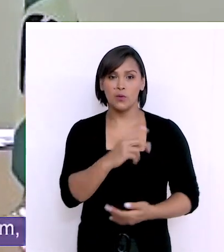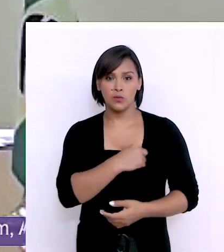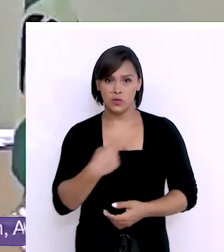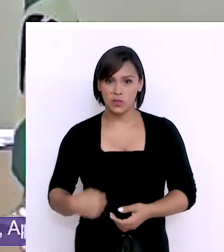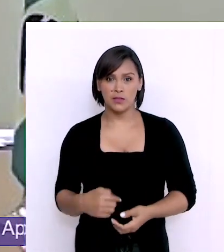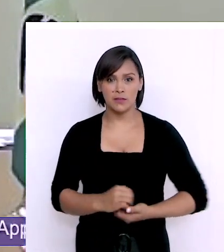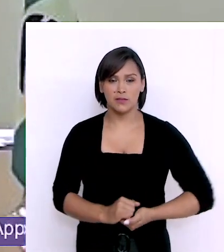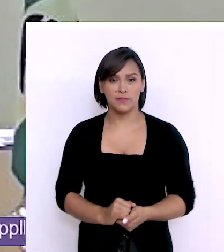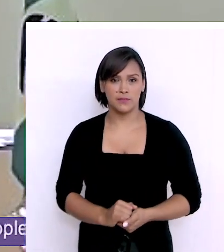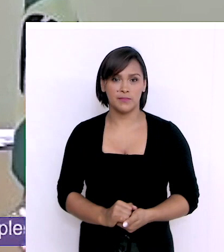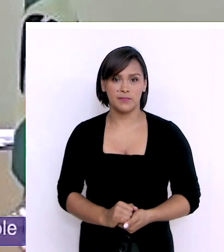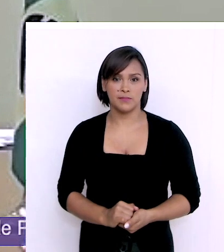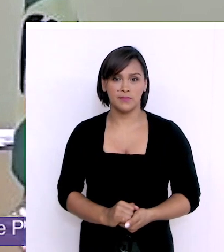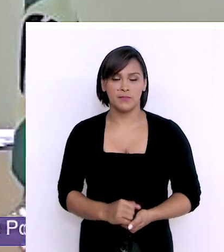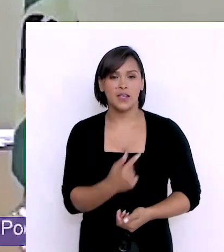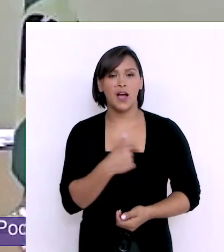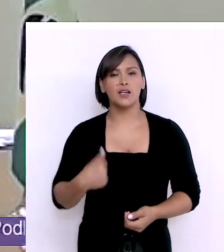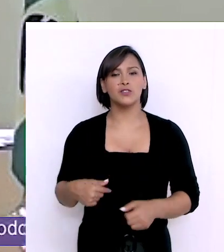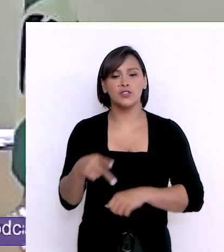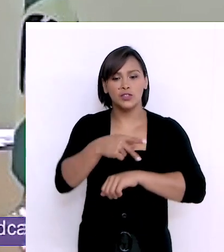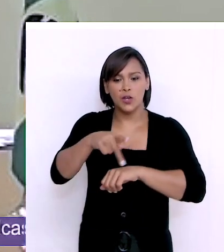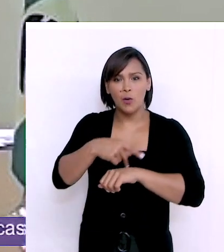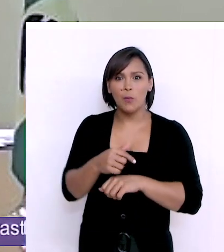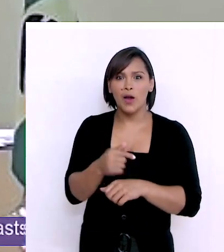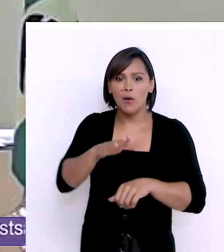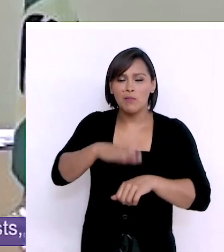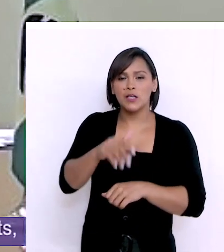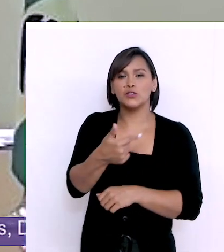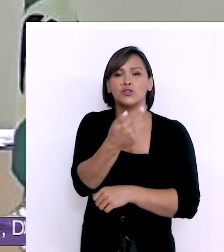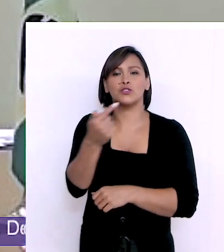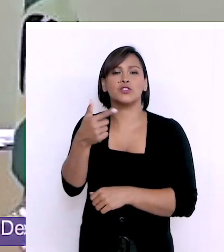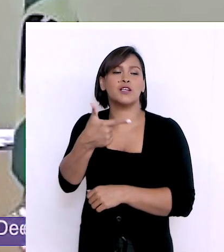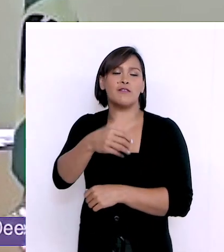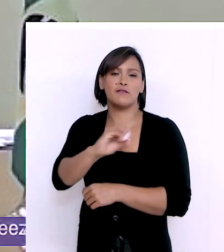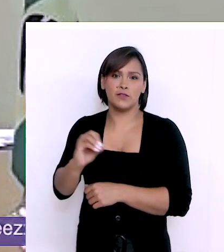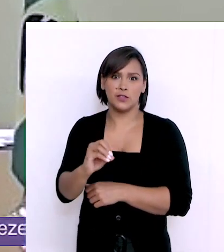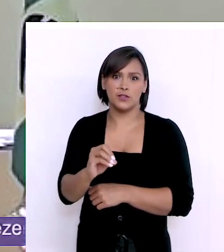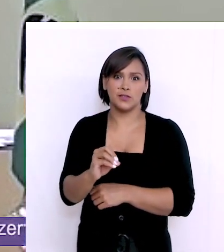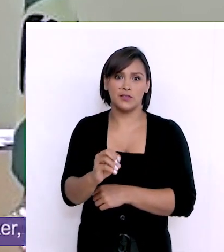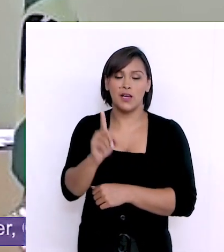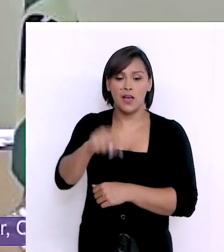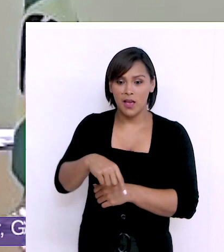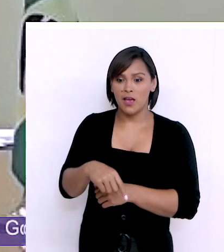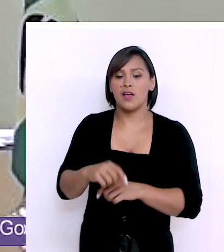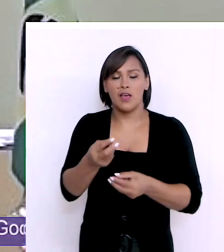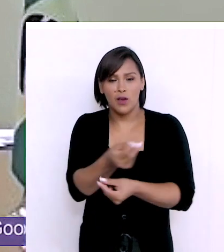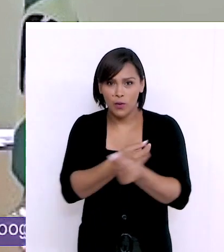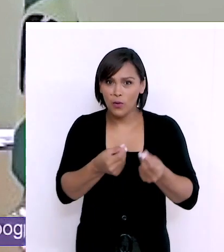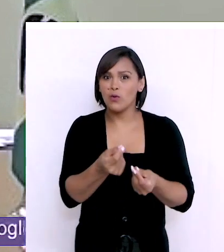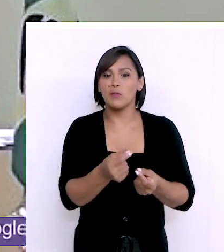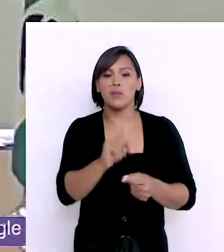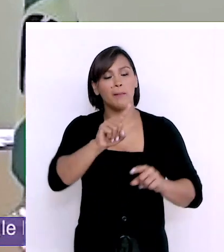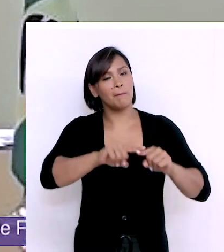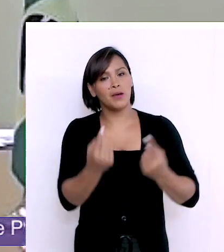é o maior país do G20 a ter tido. Ela é uma das maiores economias, mas é a